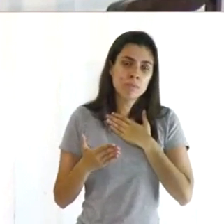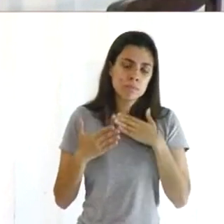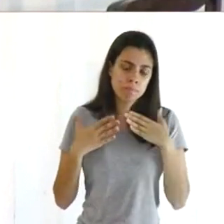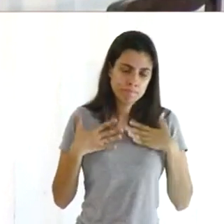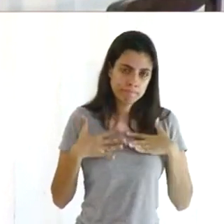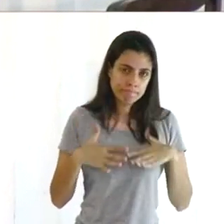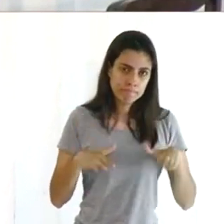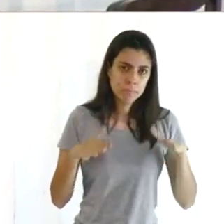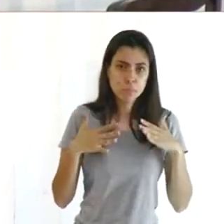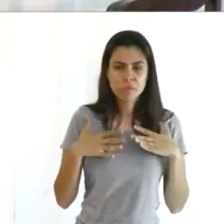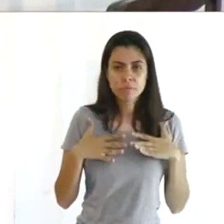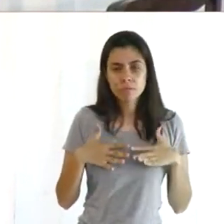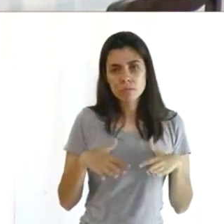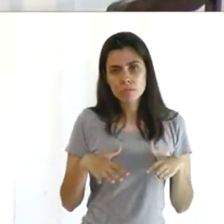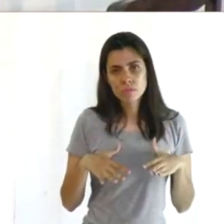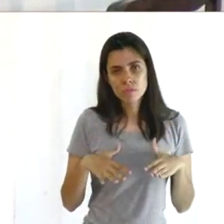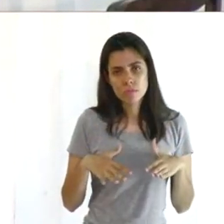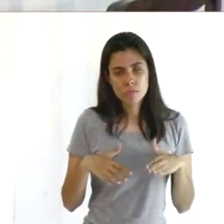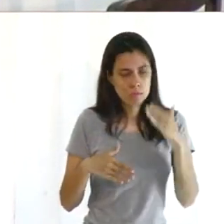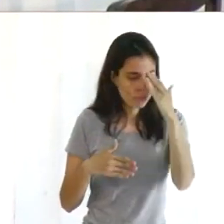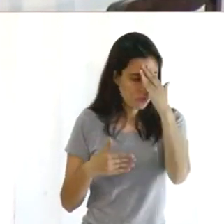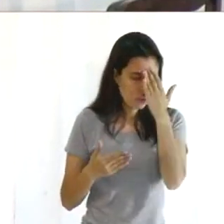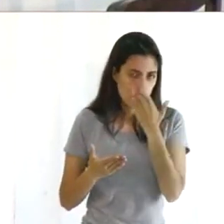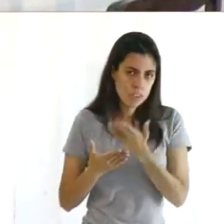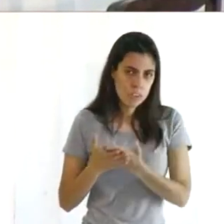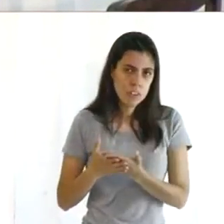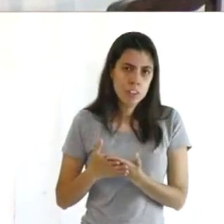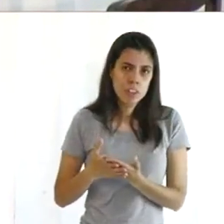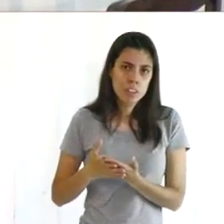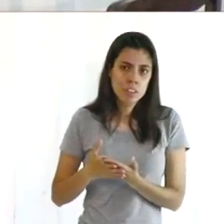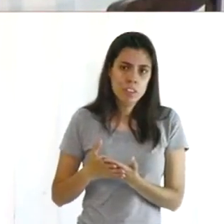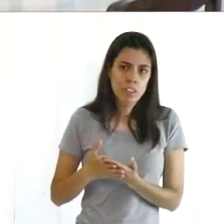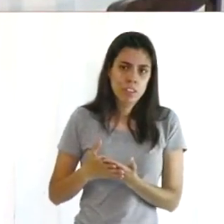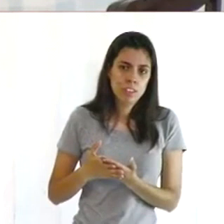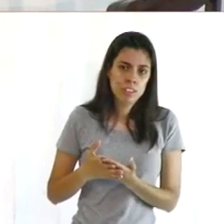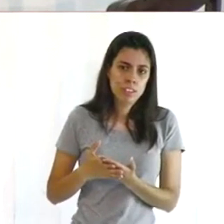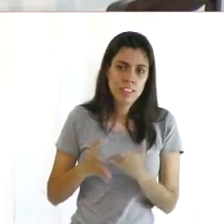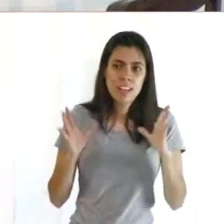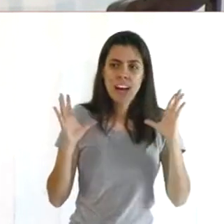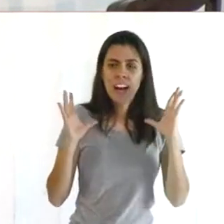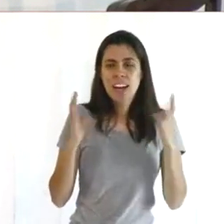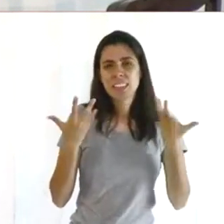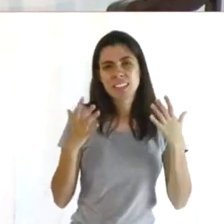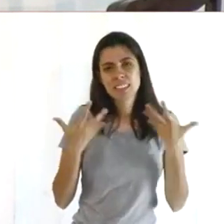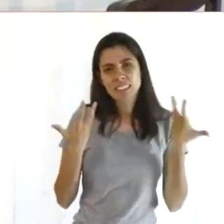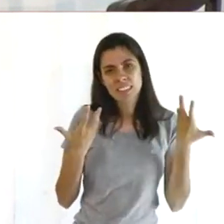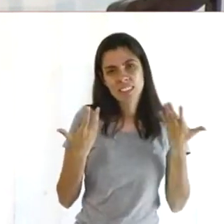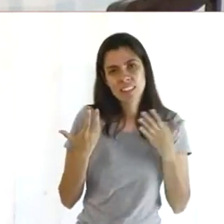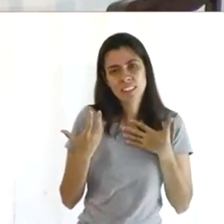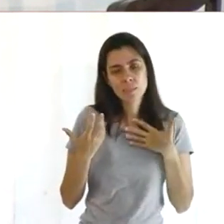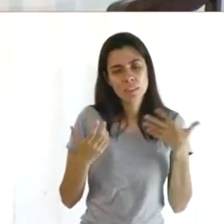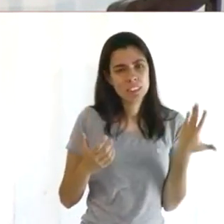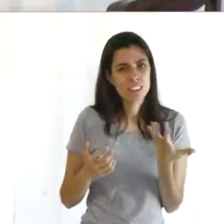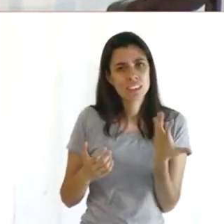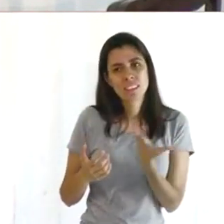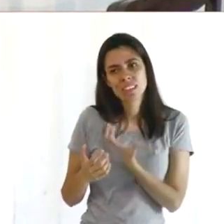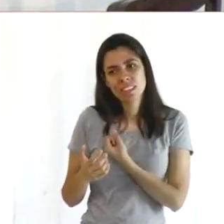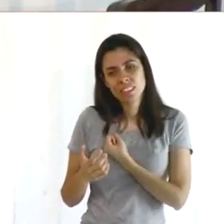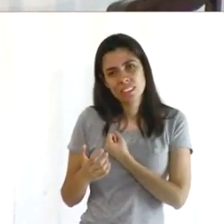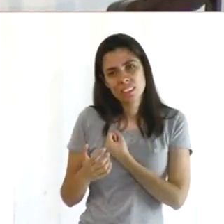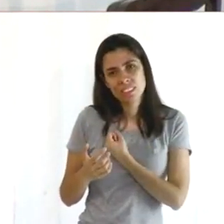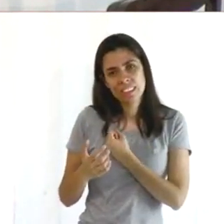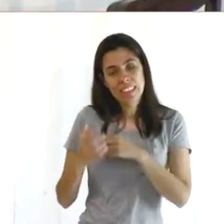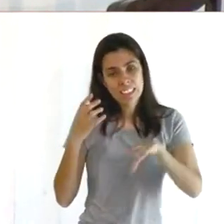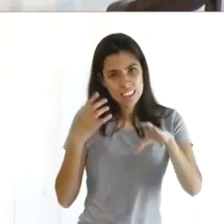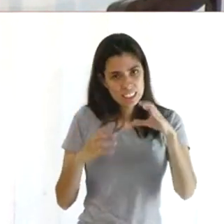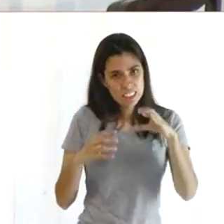descanse na minha palavra, confie na minha graça, regozije-se na minha salvação, cante louvores,